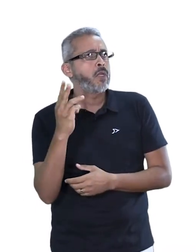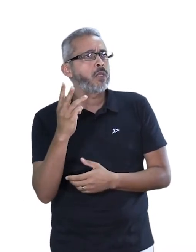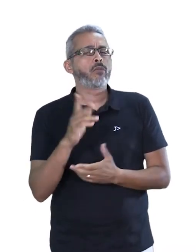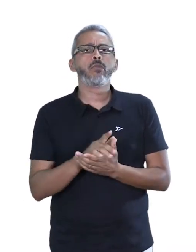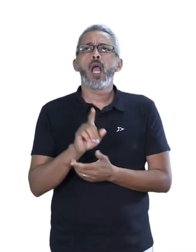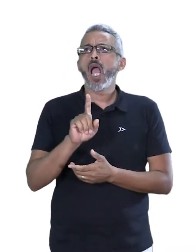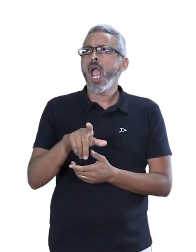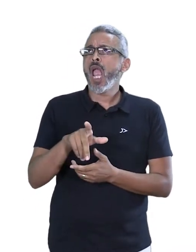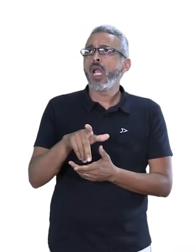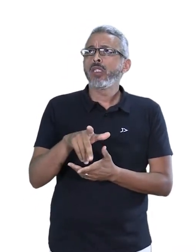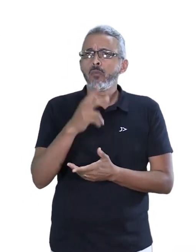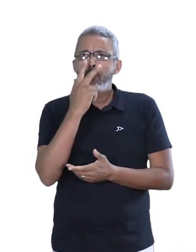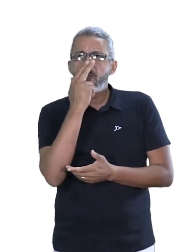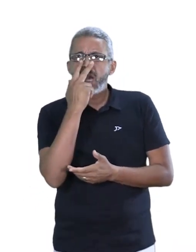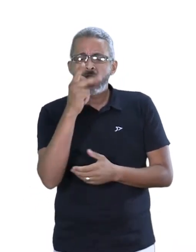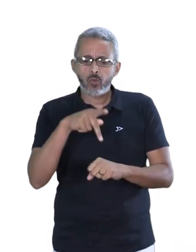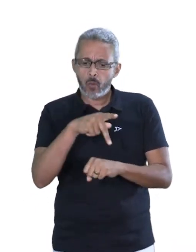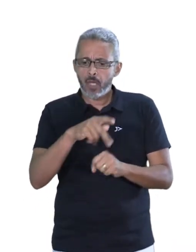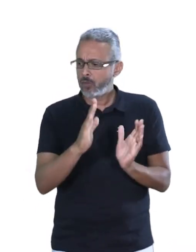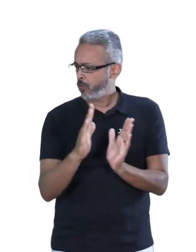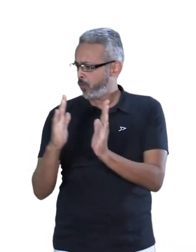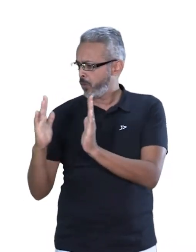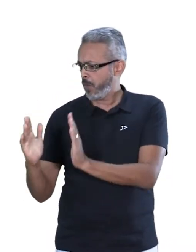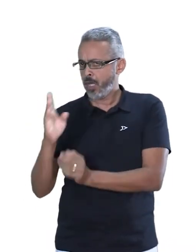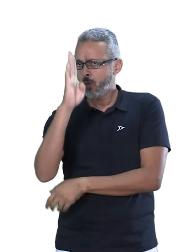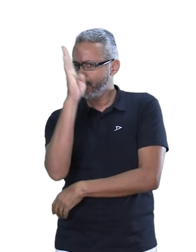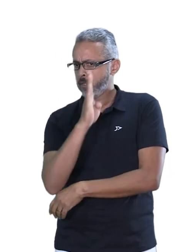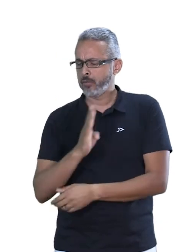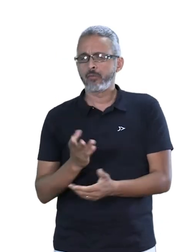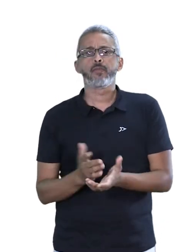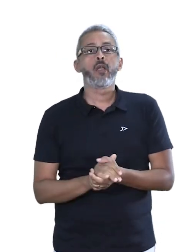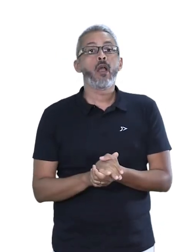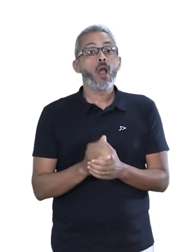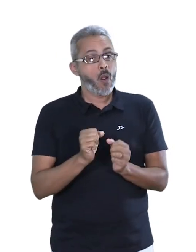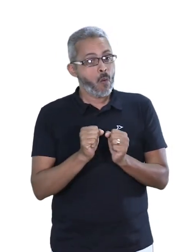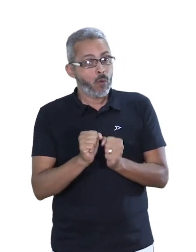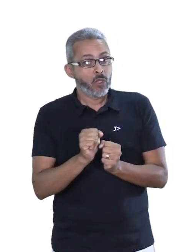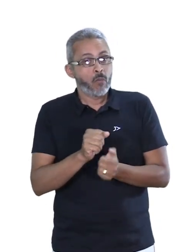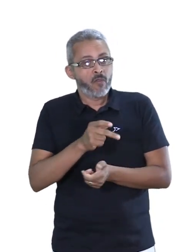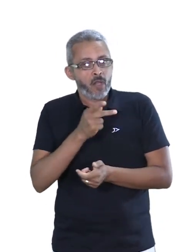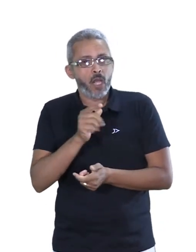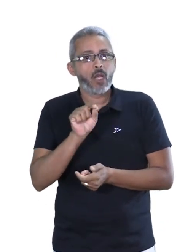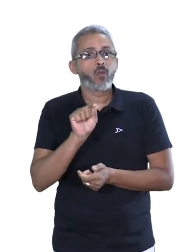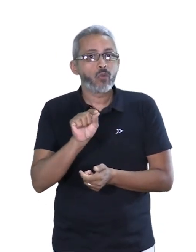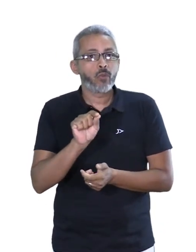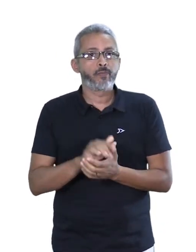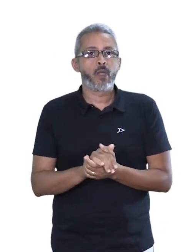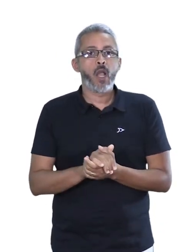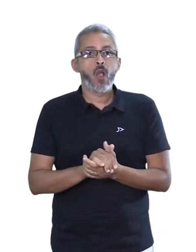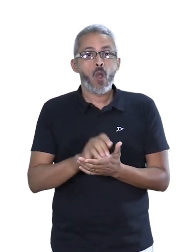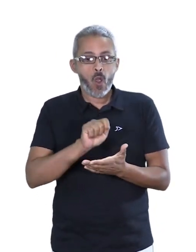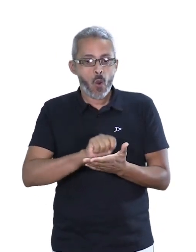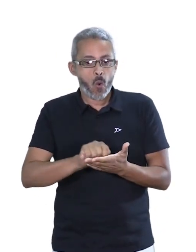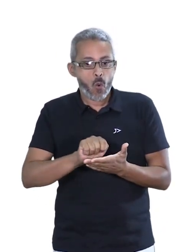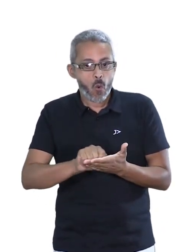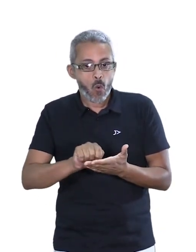um país à parte do Brasil. Sendo assim, podemos afirmar que o editorial é um